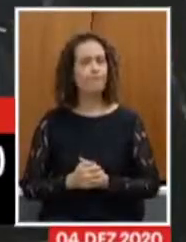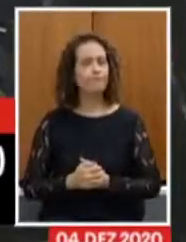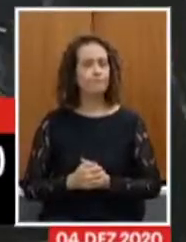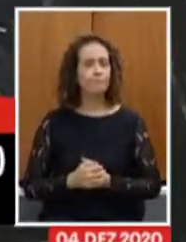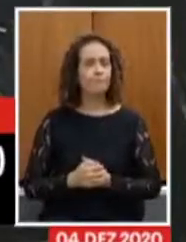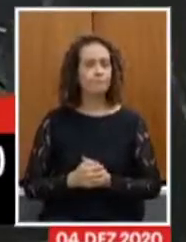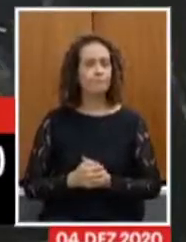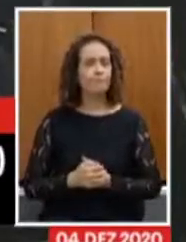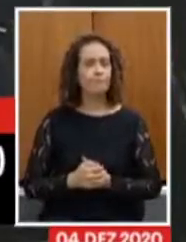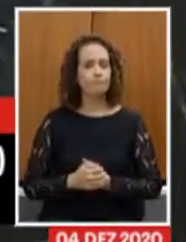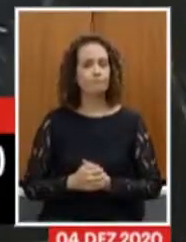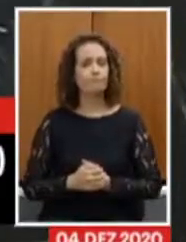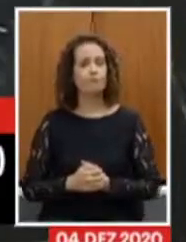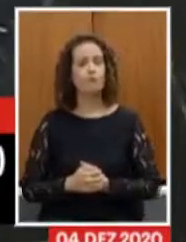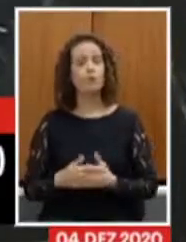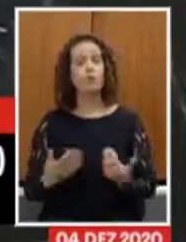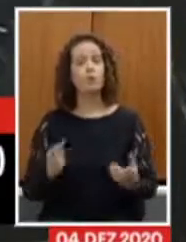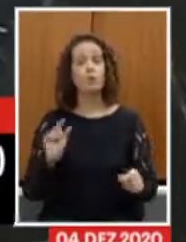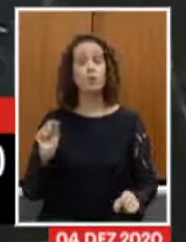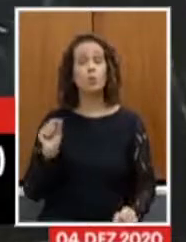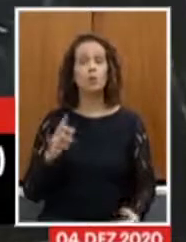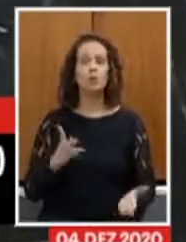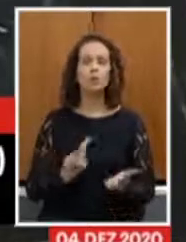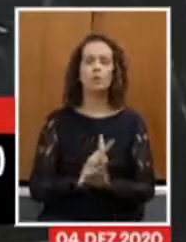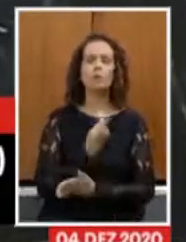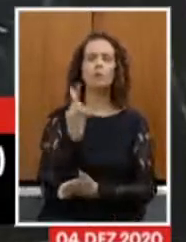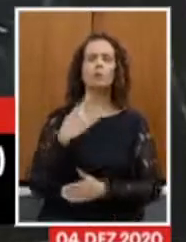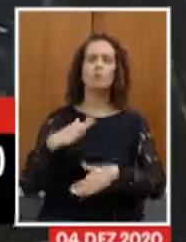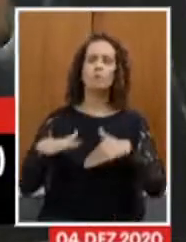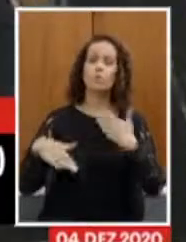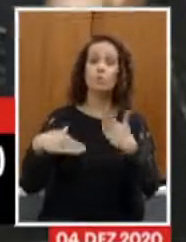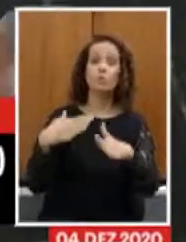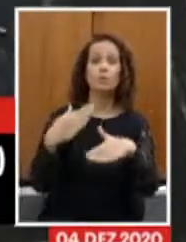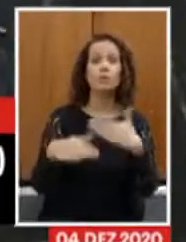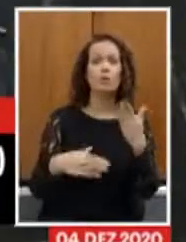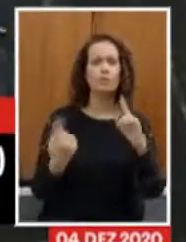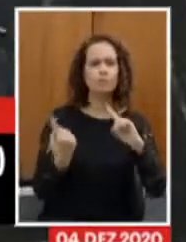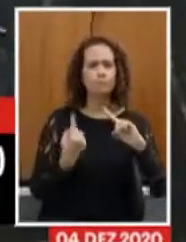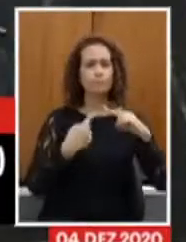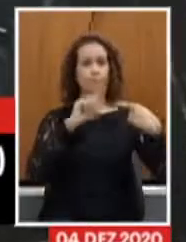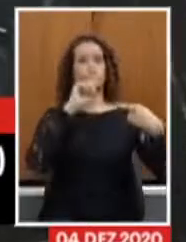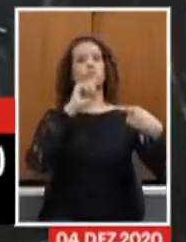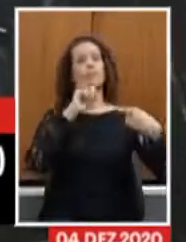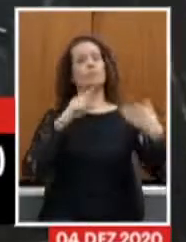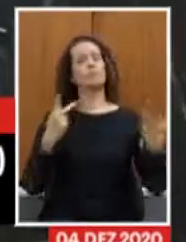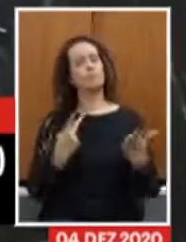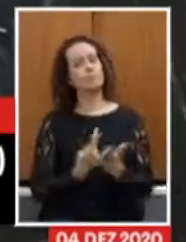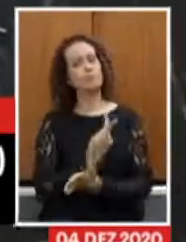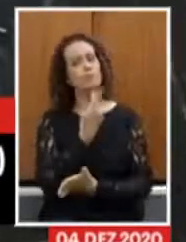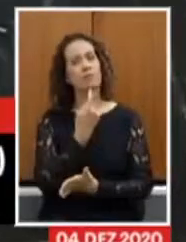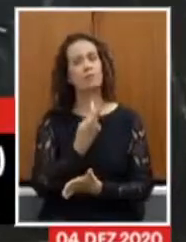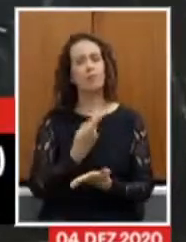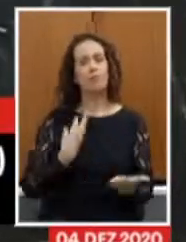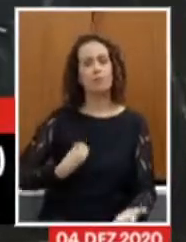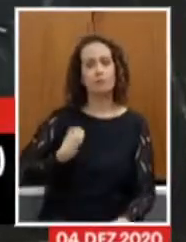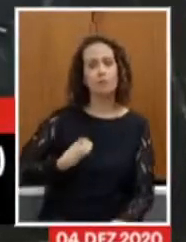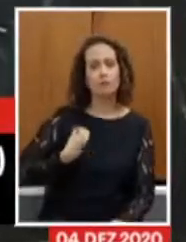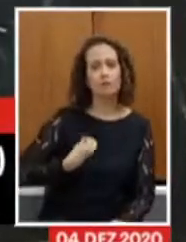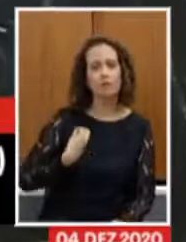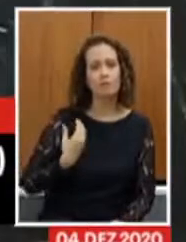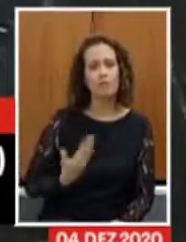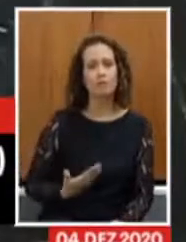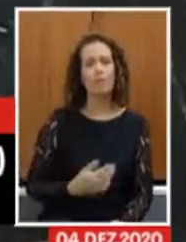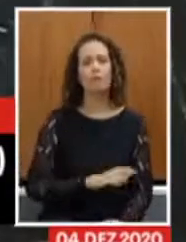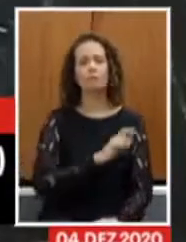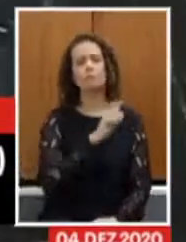aonde ele recuperou todo esse processo democrático que houve da participação de